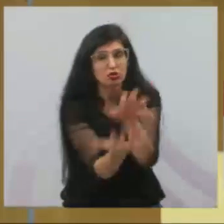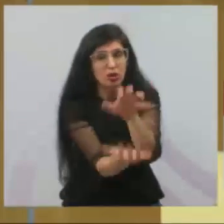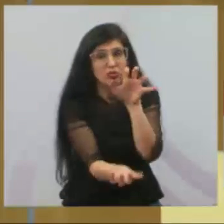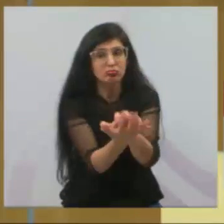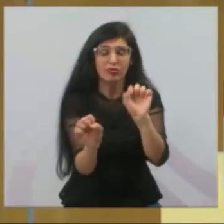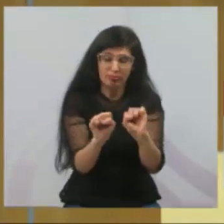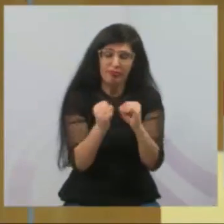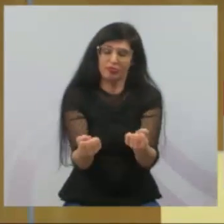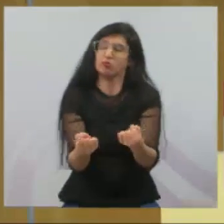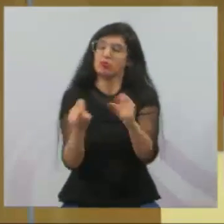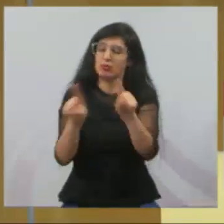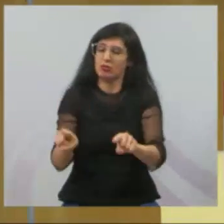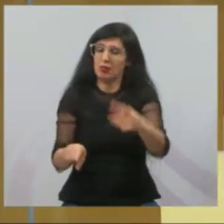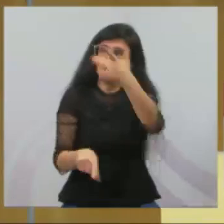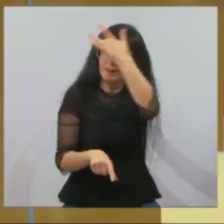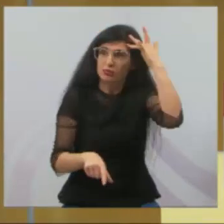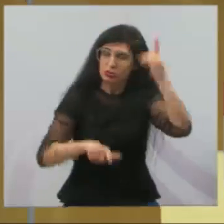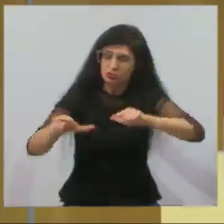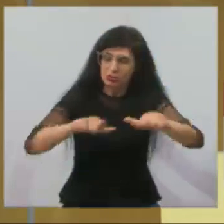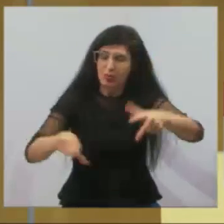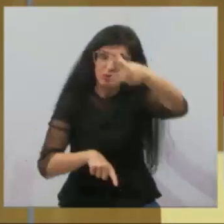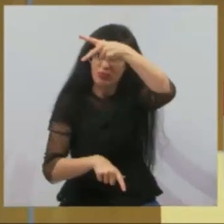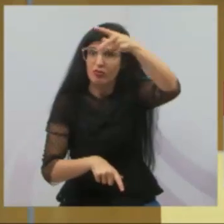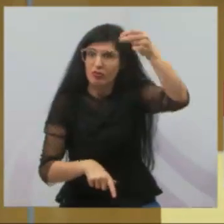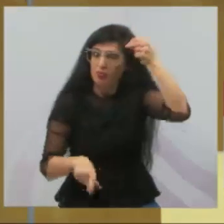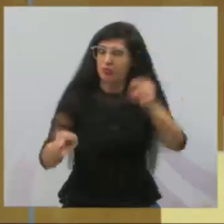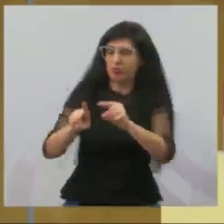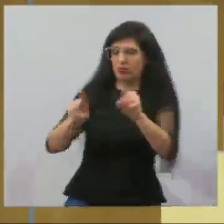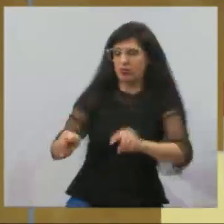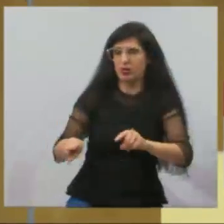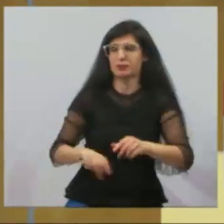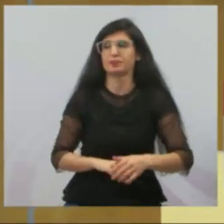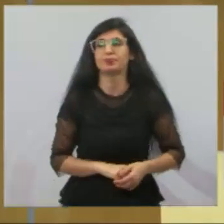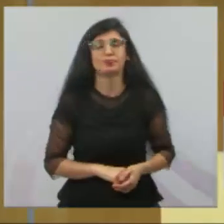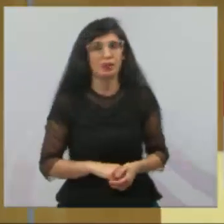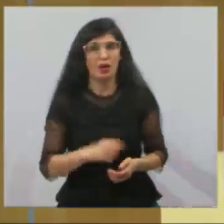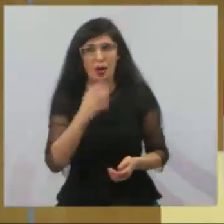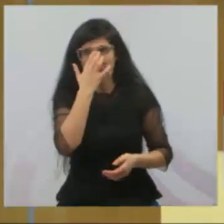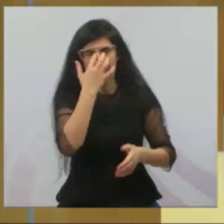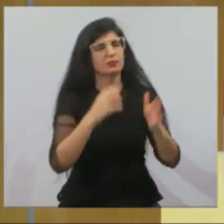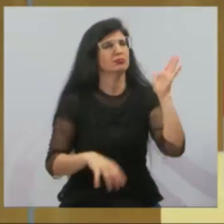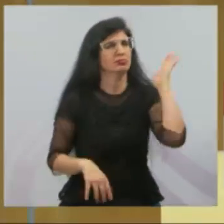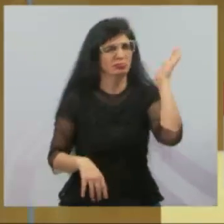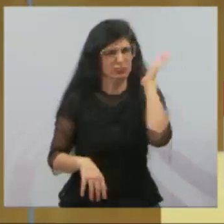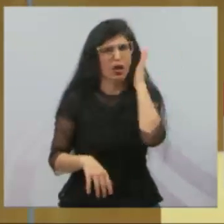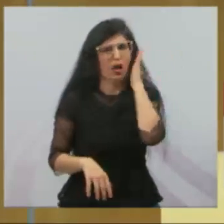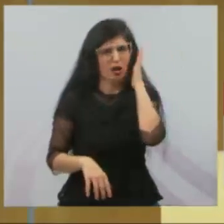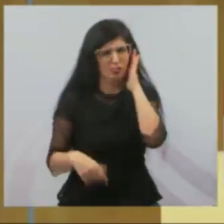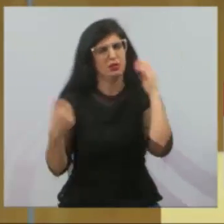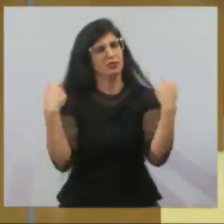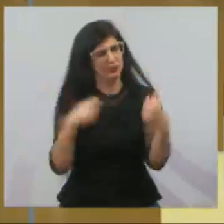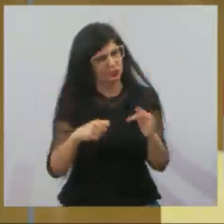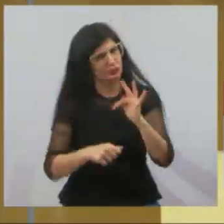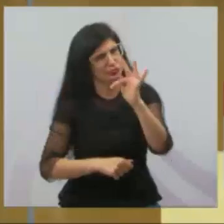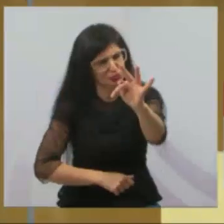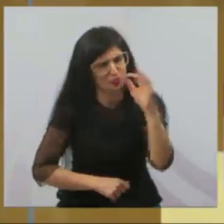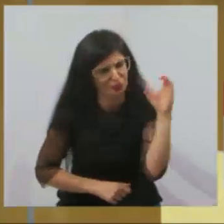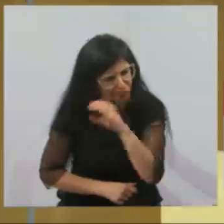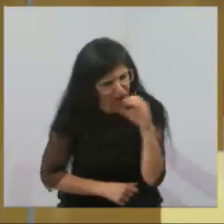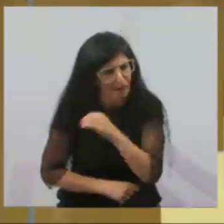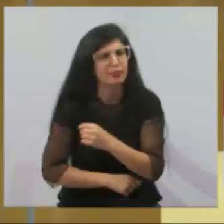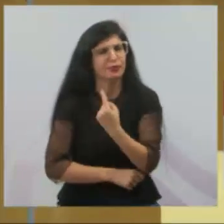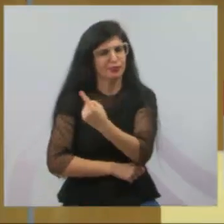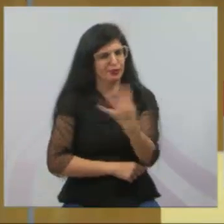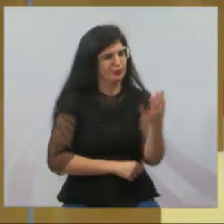público. Porque, como eu disse, eles têm consciência de que isso tem que acontecer. Um momento. Esse ano, para quem